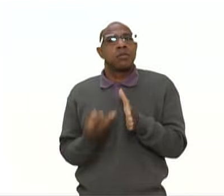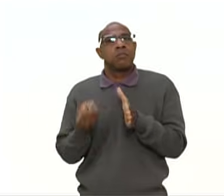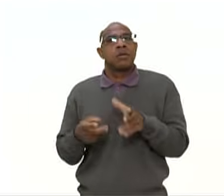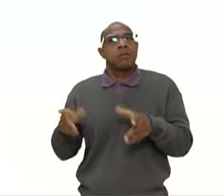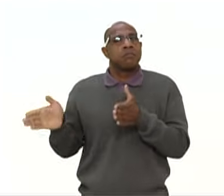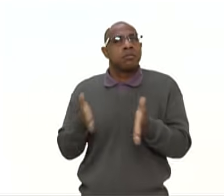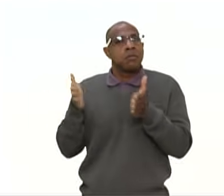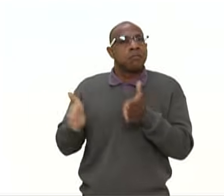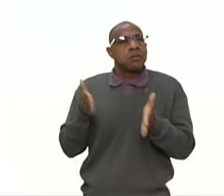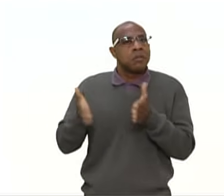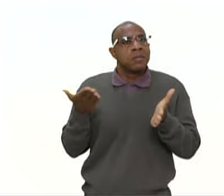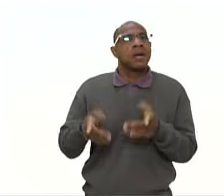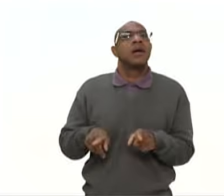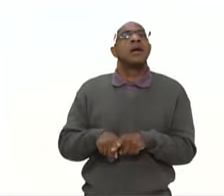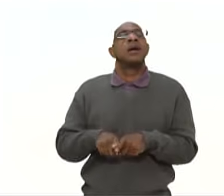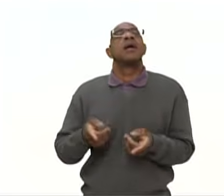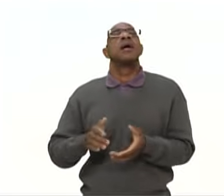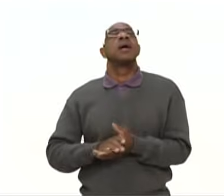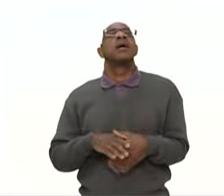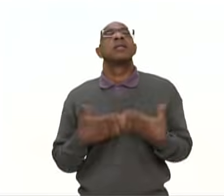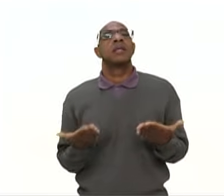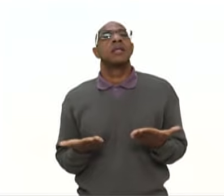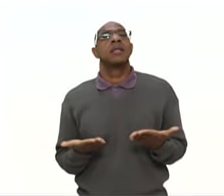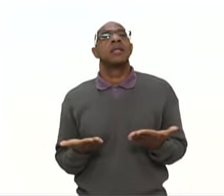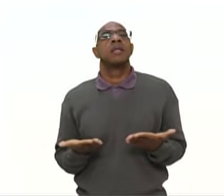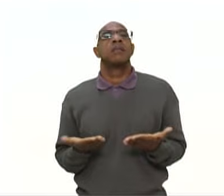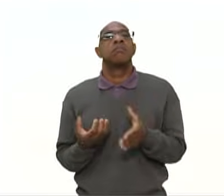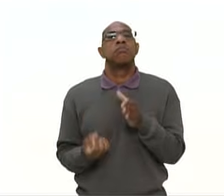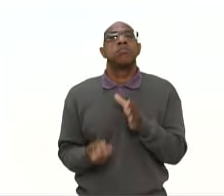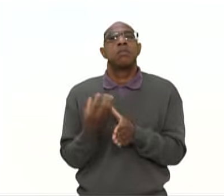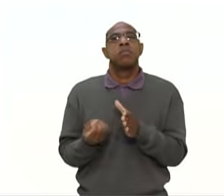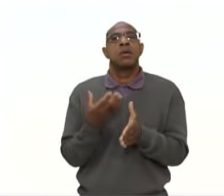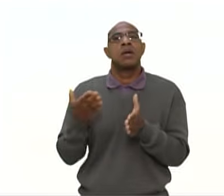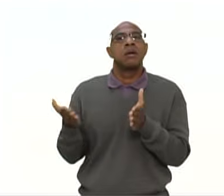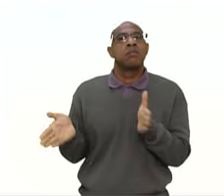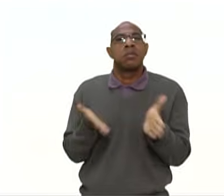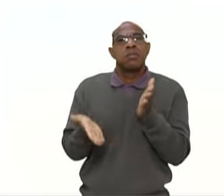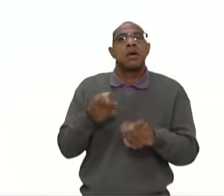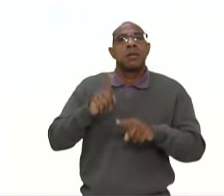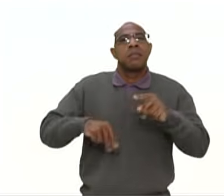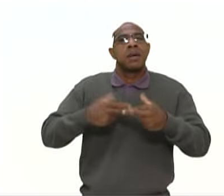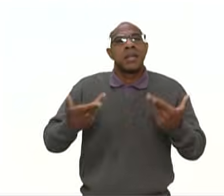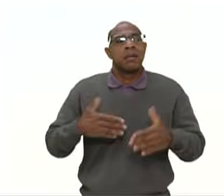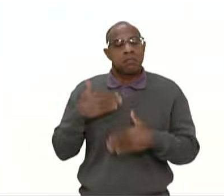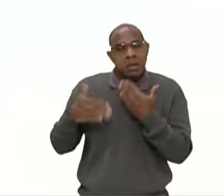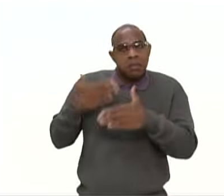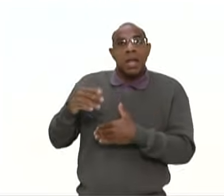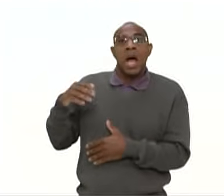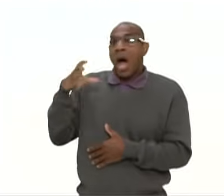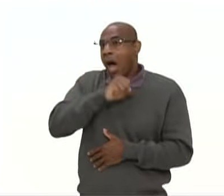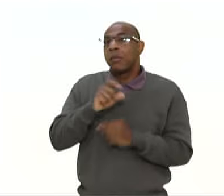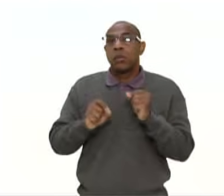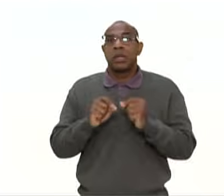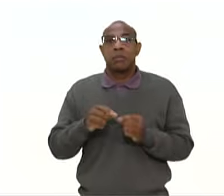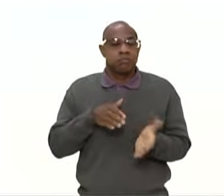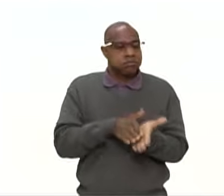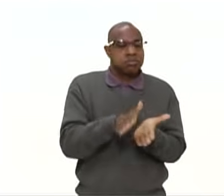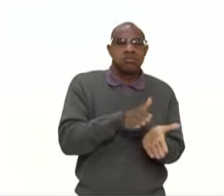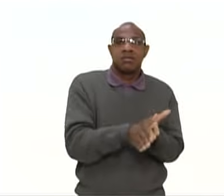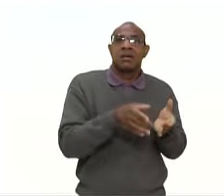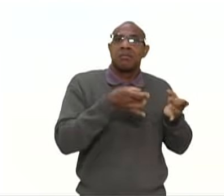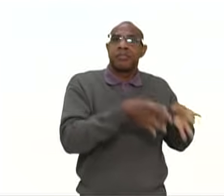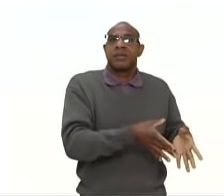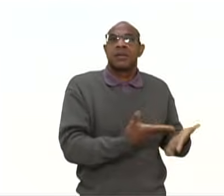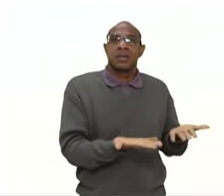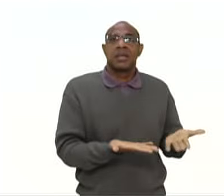à obsolescência programada, produção de mercadorias previamente elaboradas para serem rapidamente descartadas,